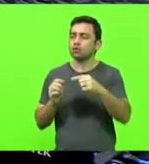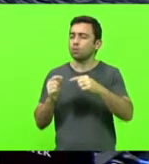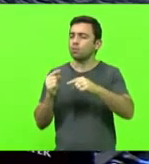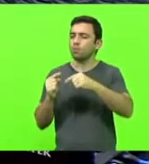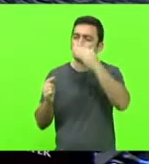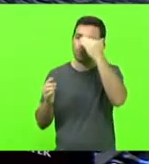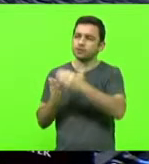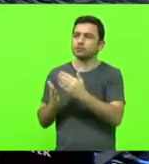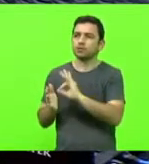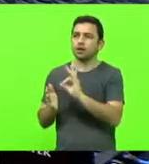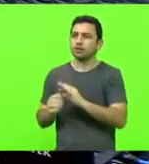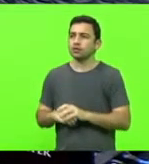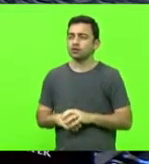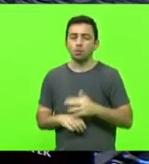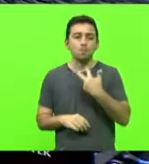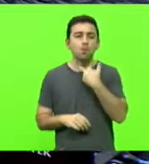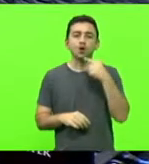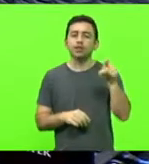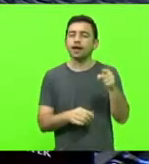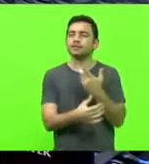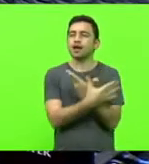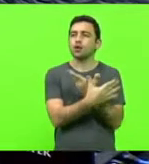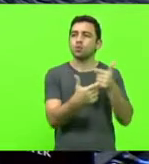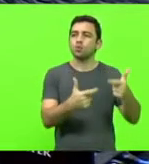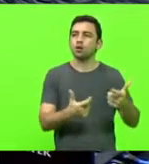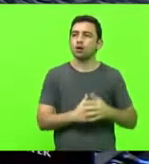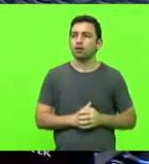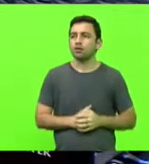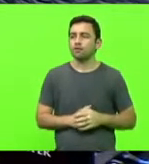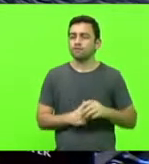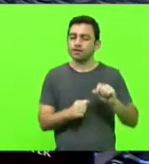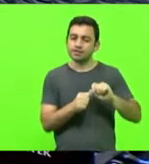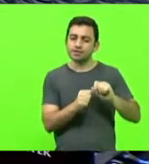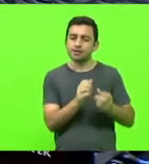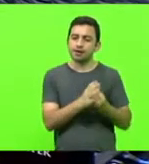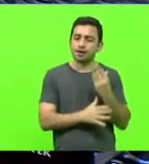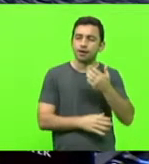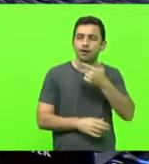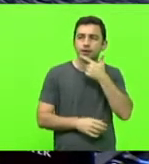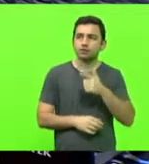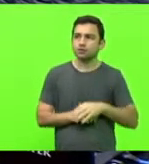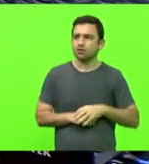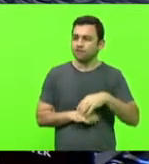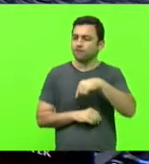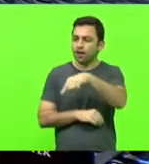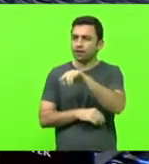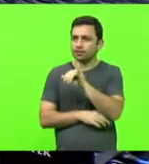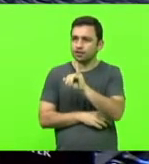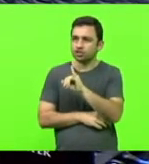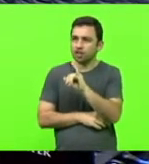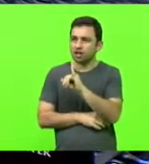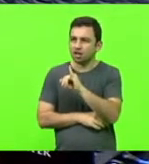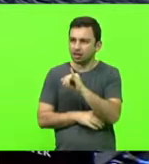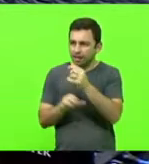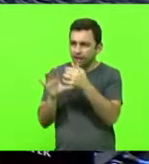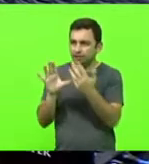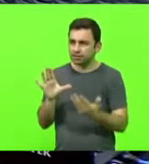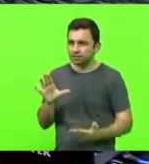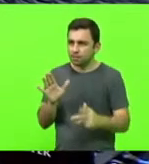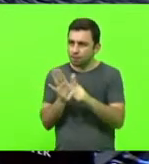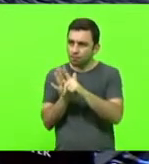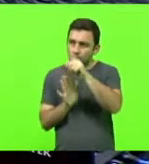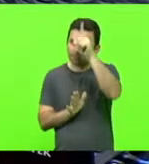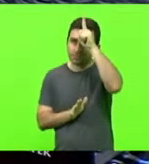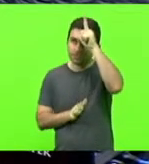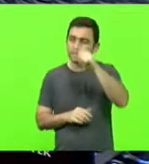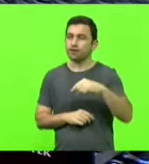não poderia produzir o queijo. A gente vai aqui para o Vale do Itajaí ver o queijo com uma característica mais alemã, vai